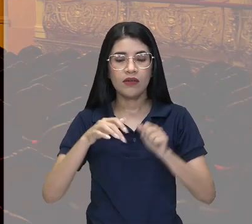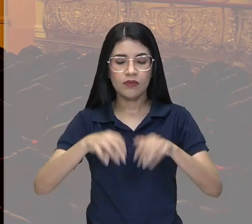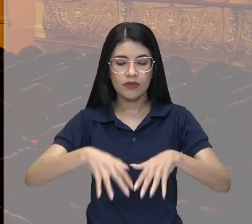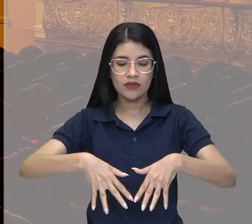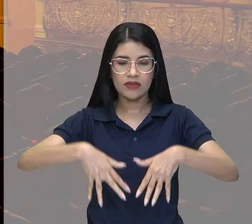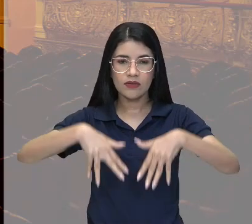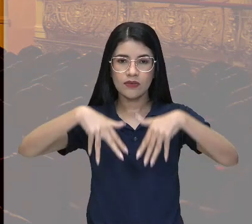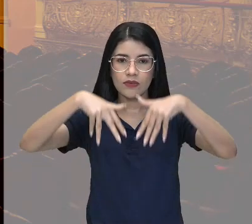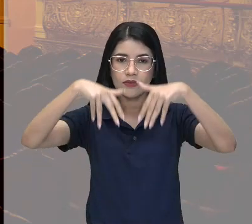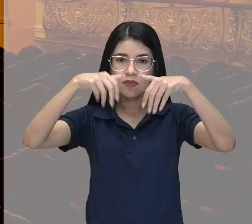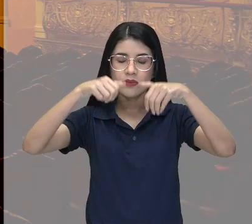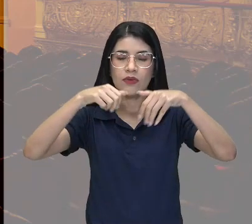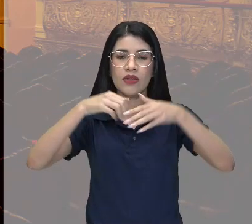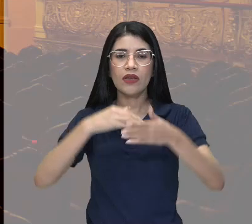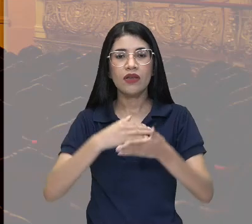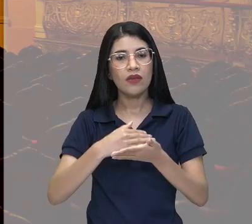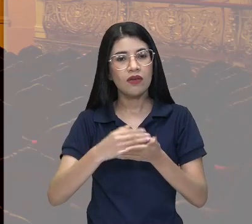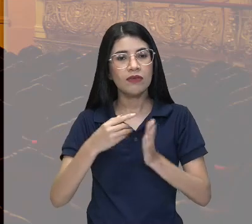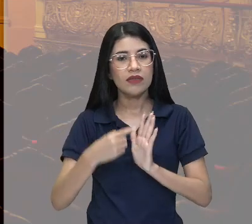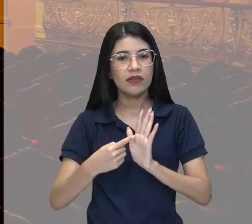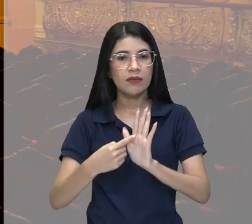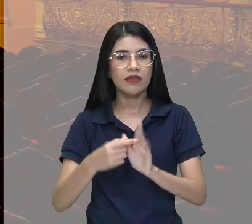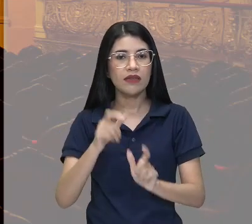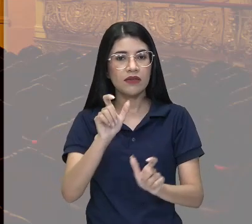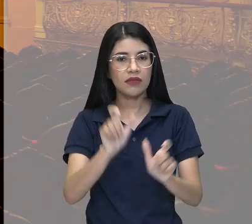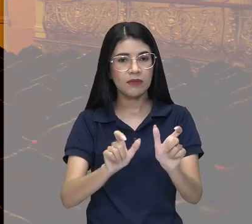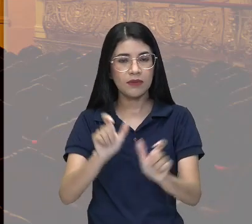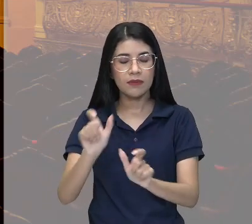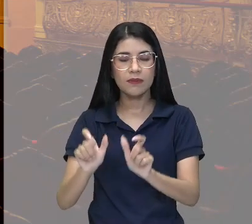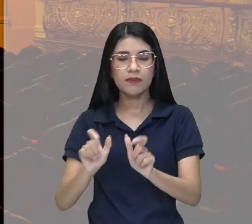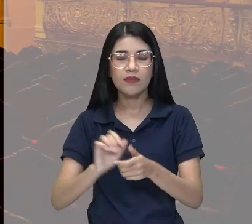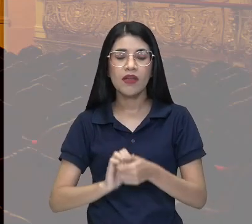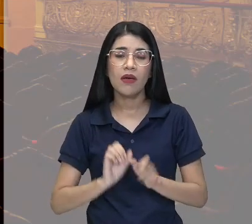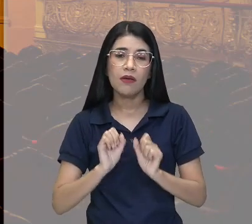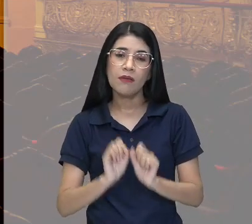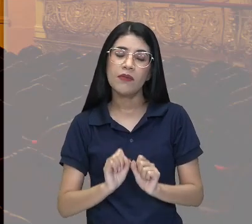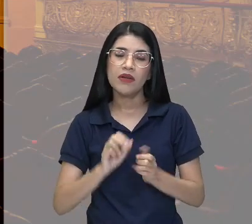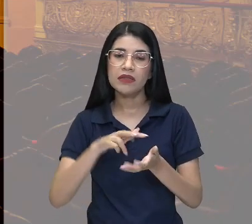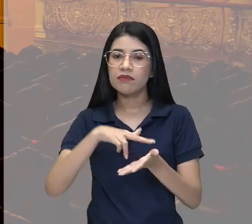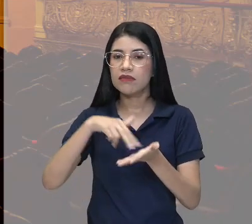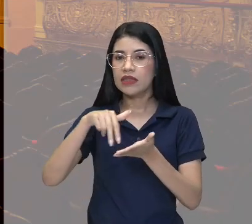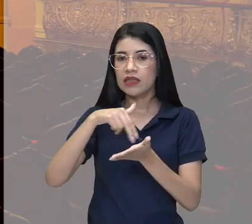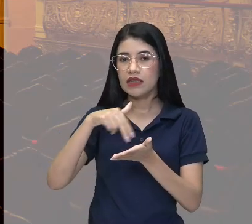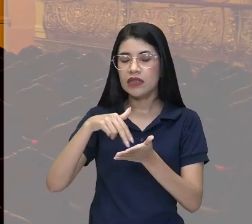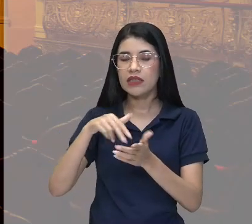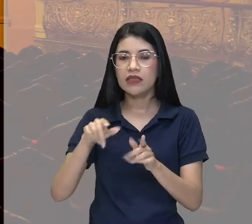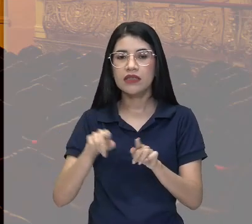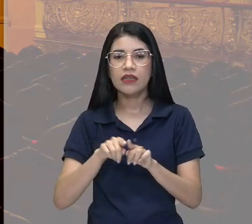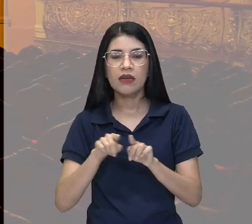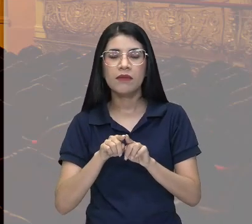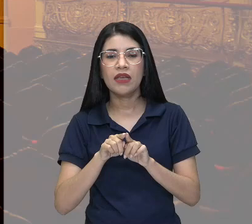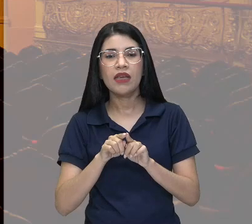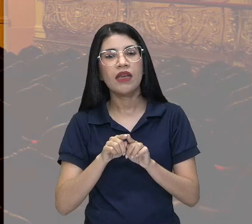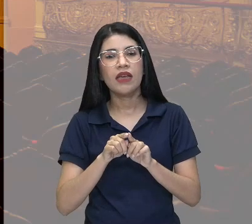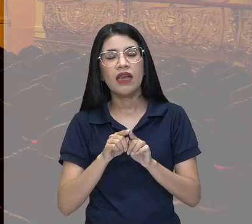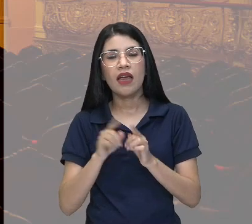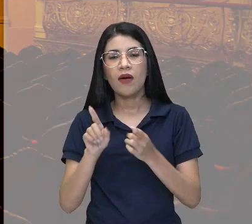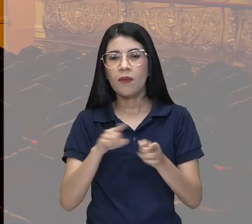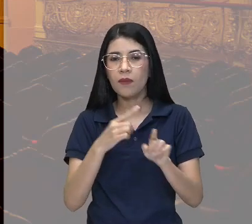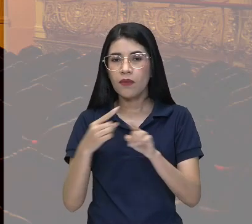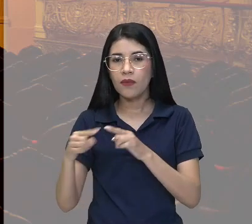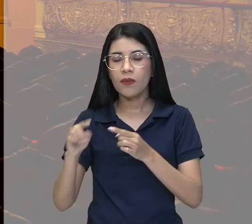sobe e começa o espetáculo, as apresentações, que pode ser uma dança, uma ópera,